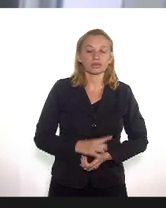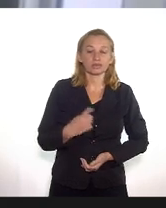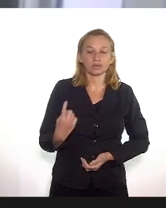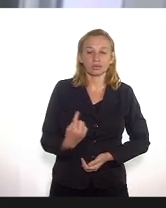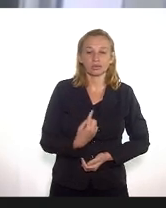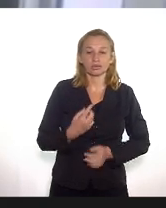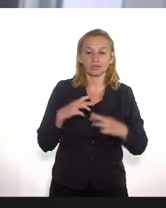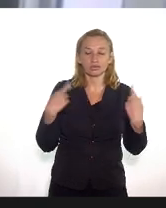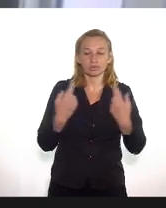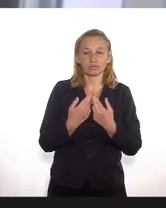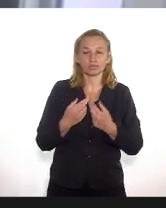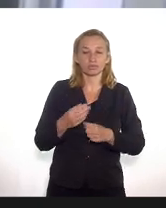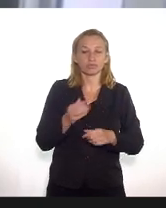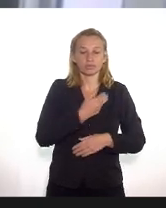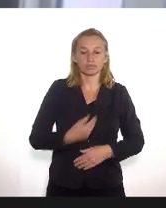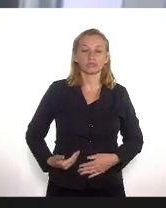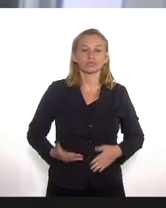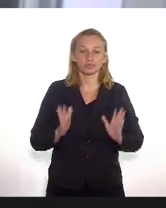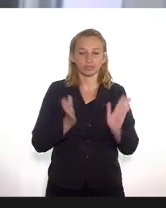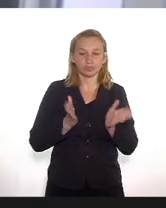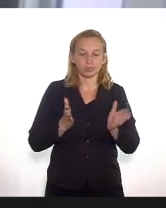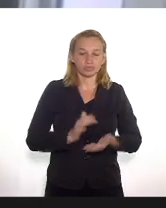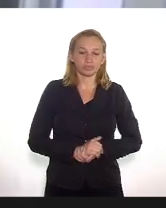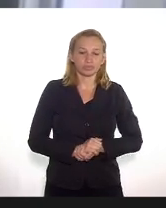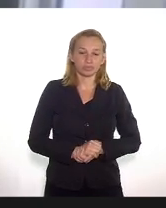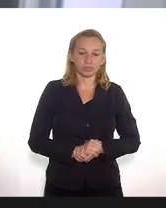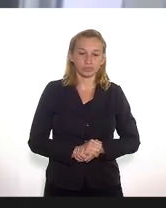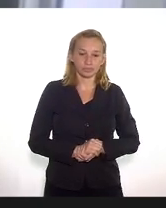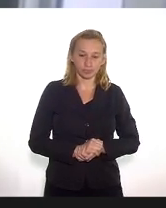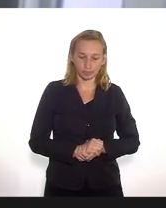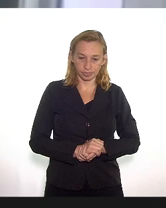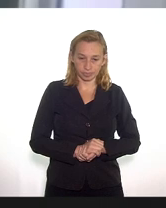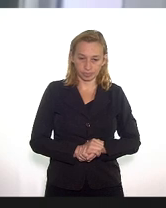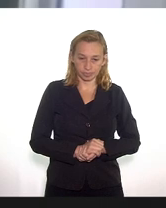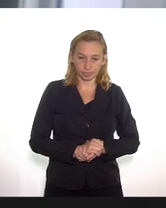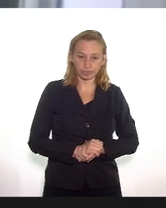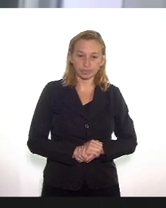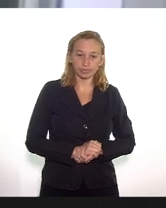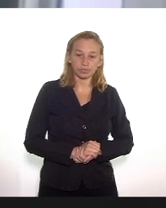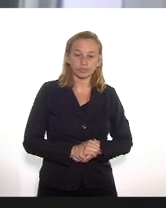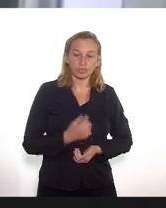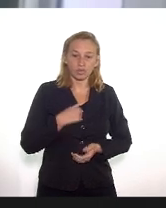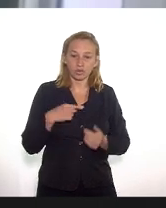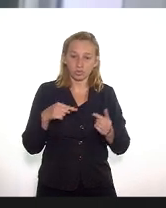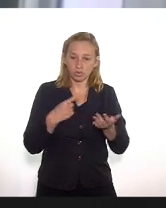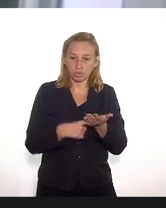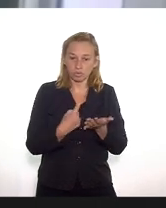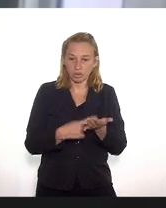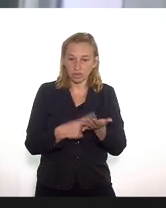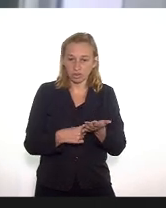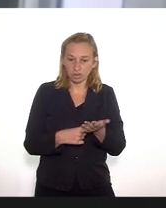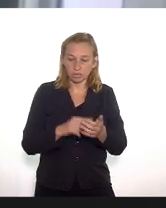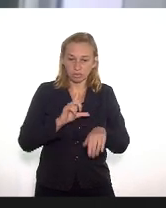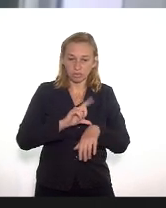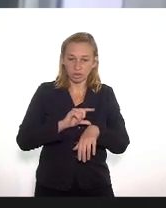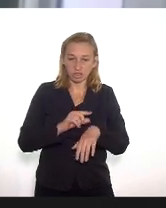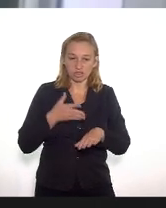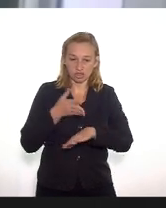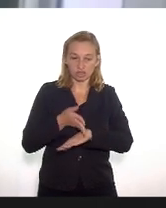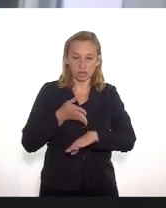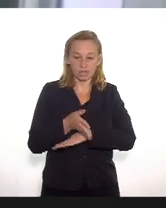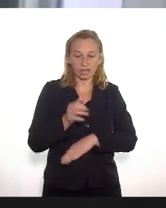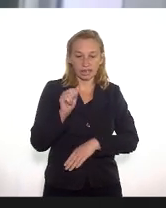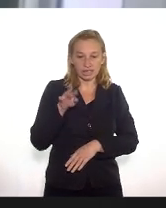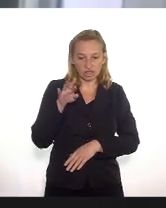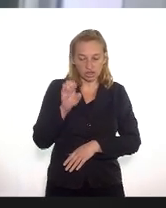audiência pública. Eu passo a palavra agora, na sequência de alternâncias que nós combinamos, e por ordem de chegada, a professora